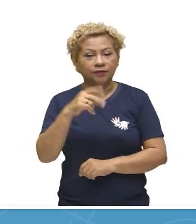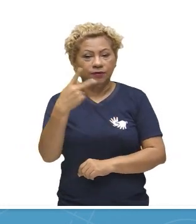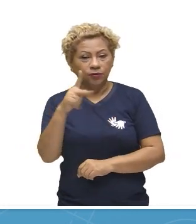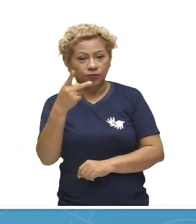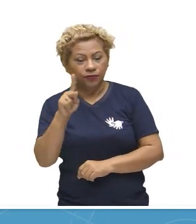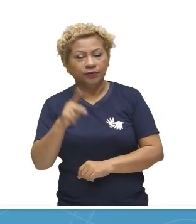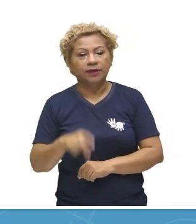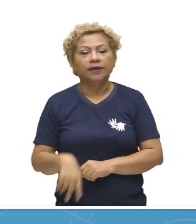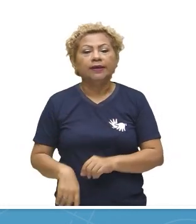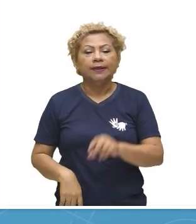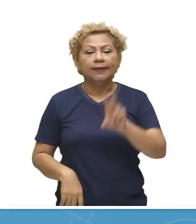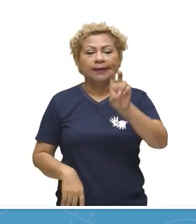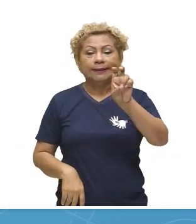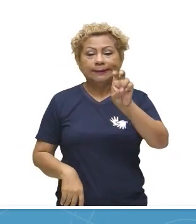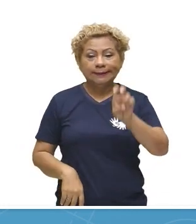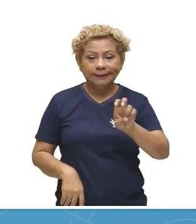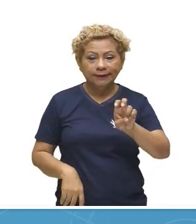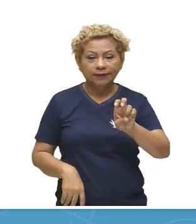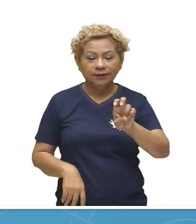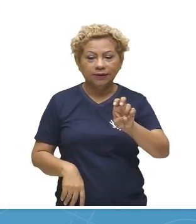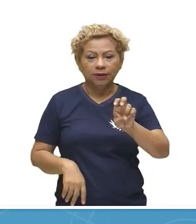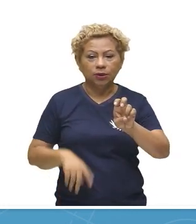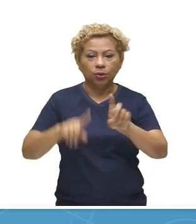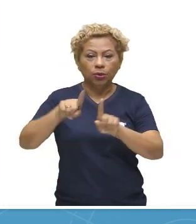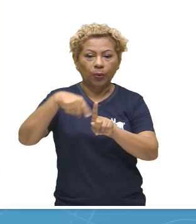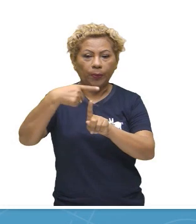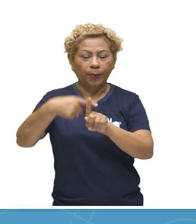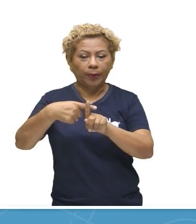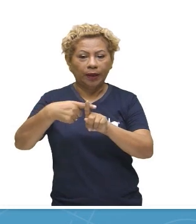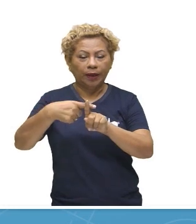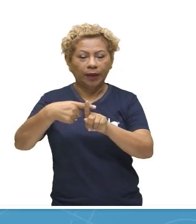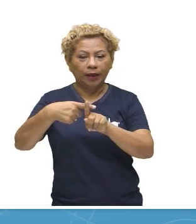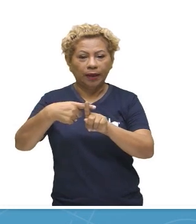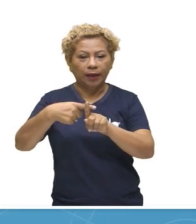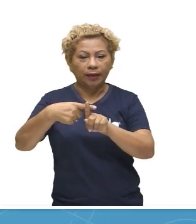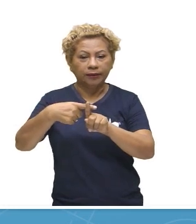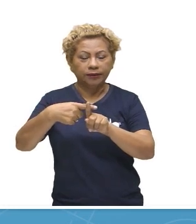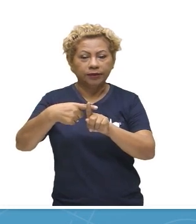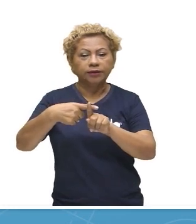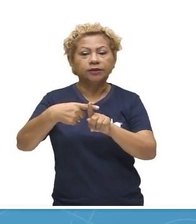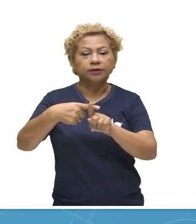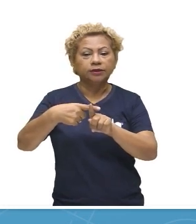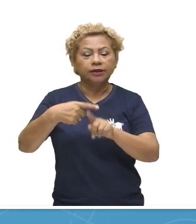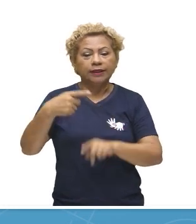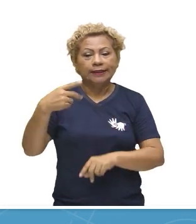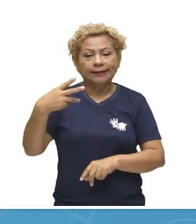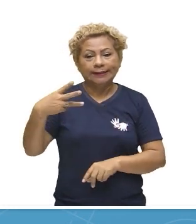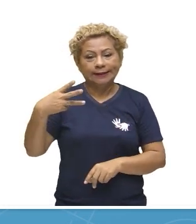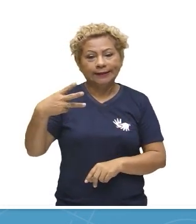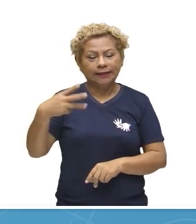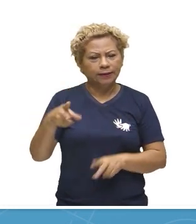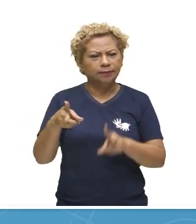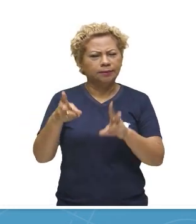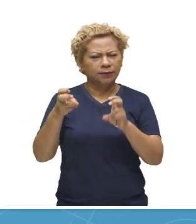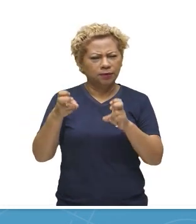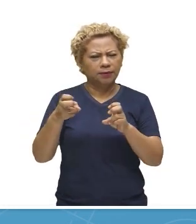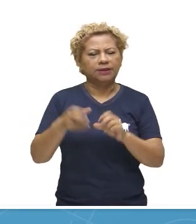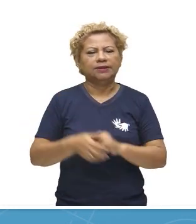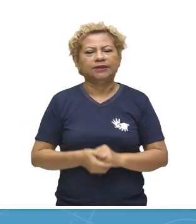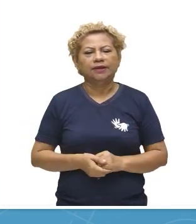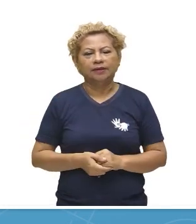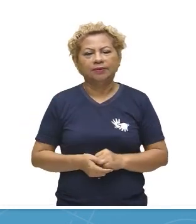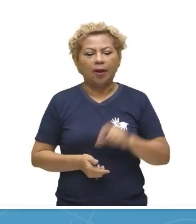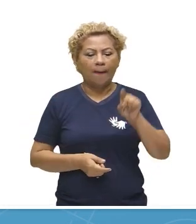3 igual a 8. A adição e a subtração são operações inversas. Por quê? Se eu